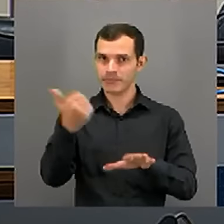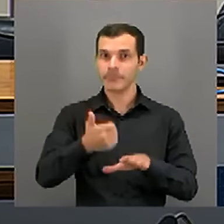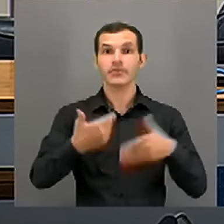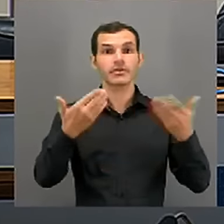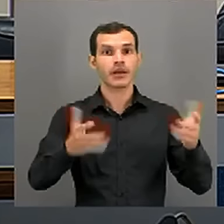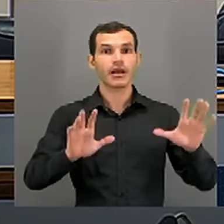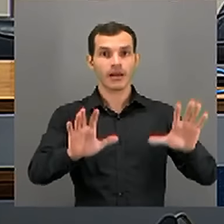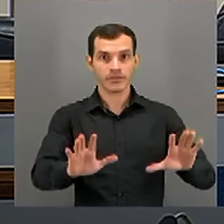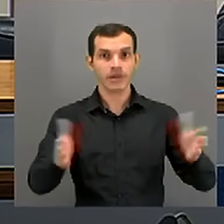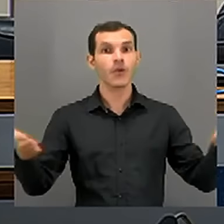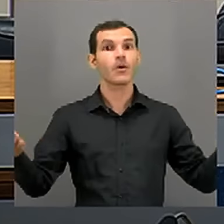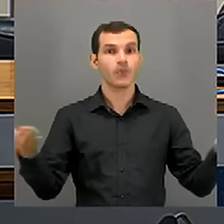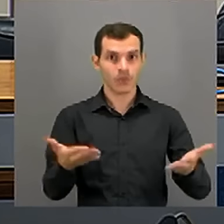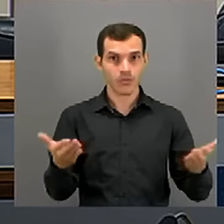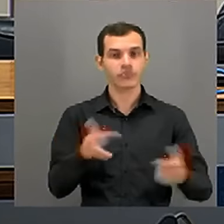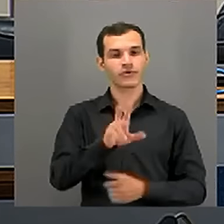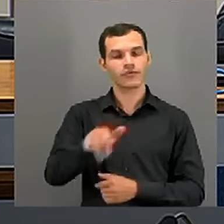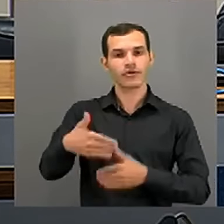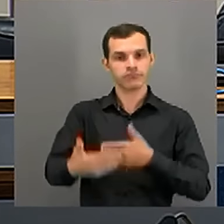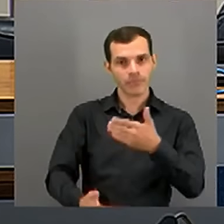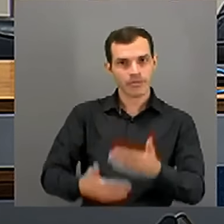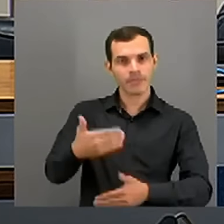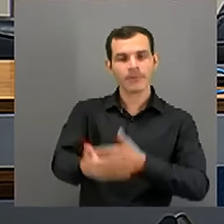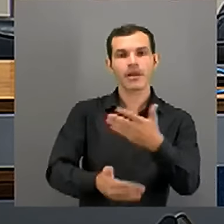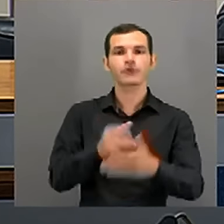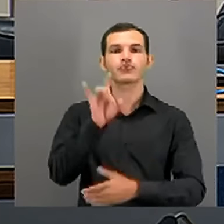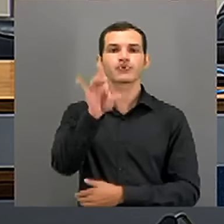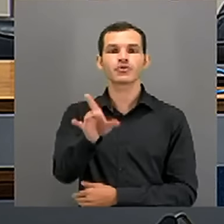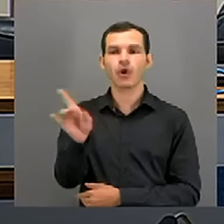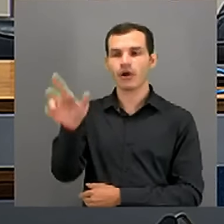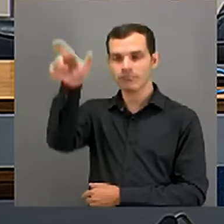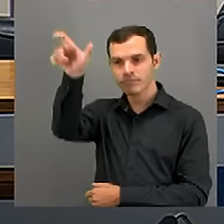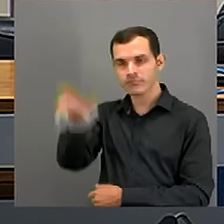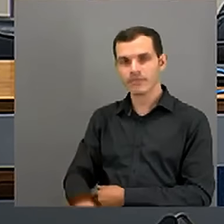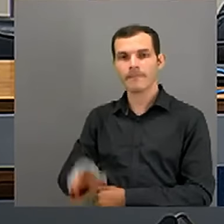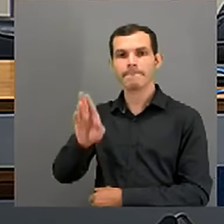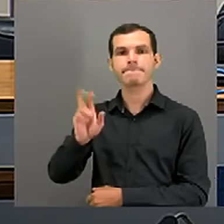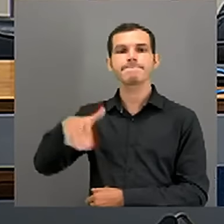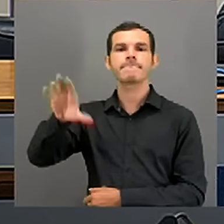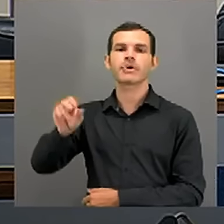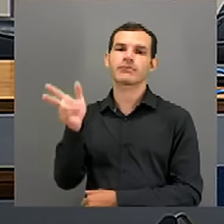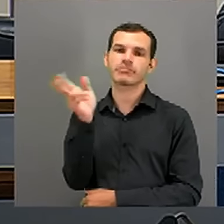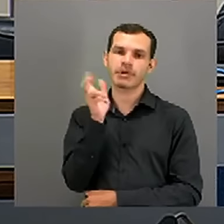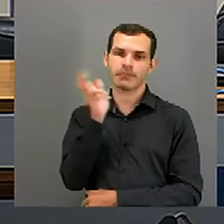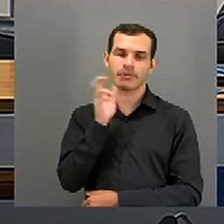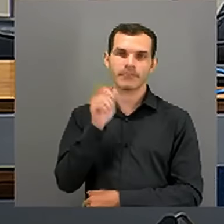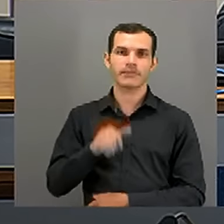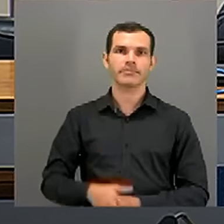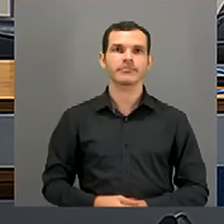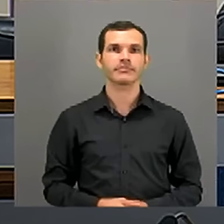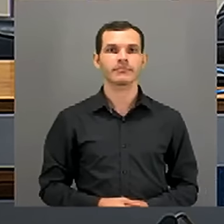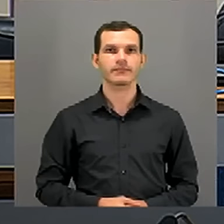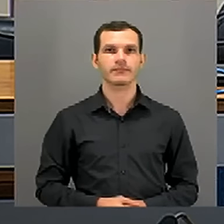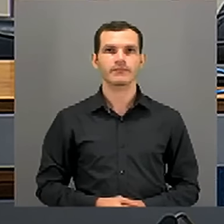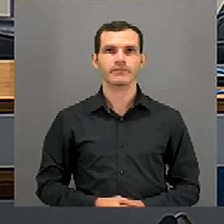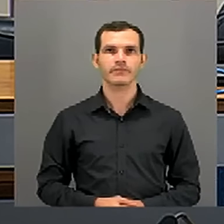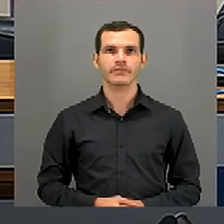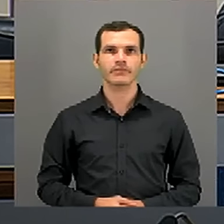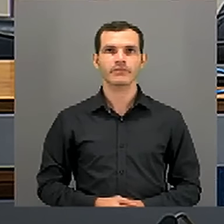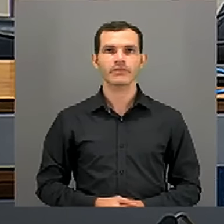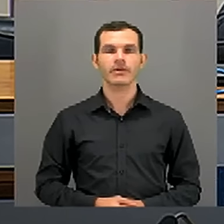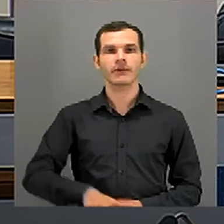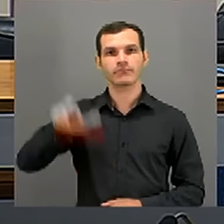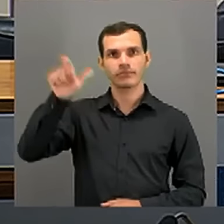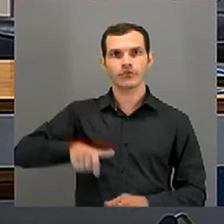hoje se procederá somente à oitiva do senhor Bruno Tolentino, tio do